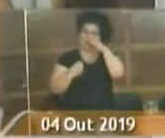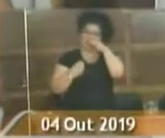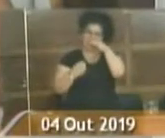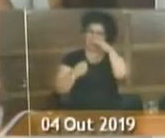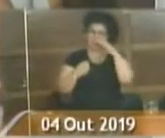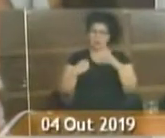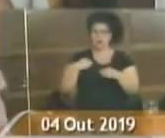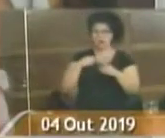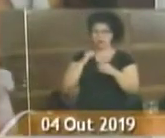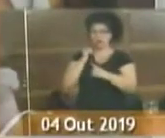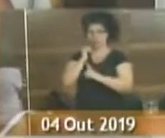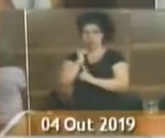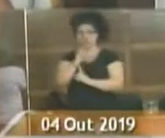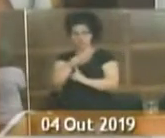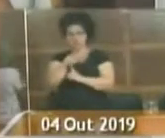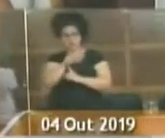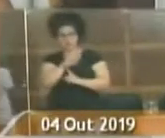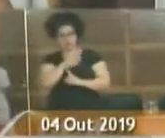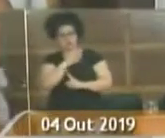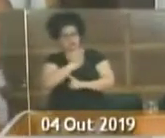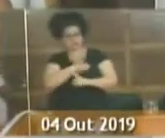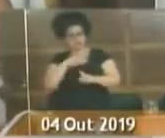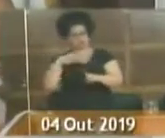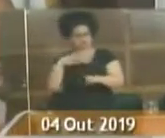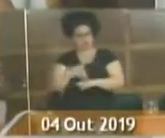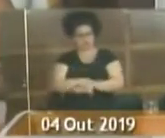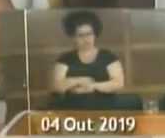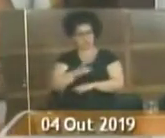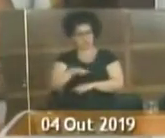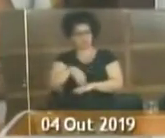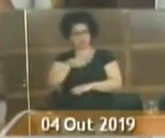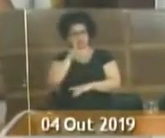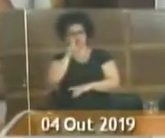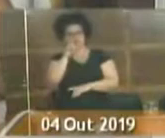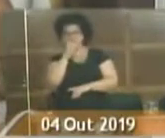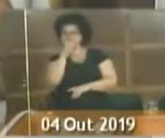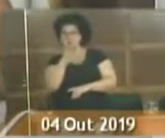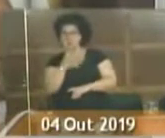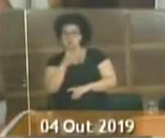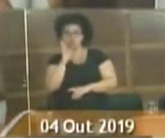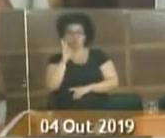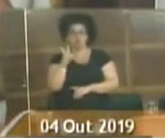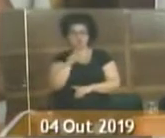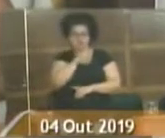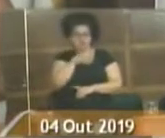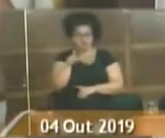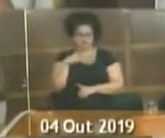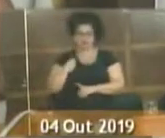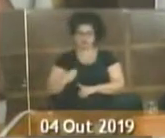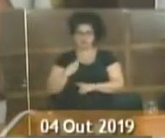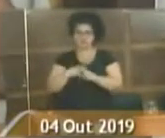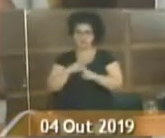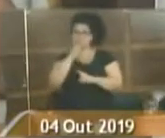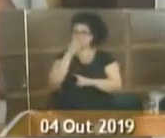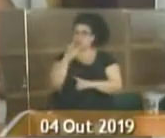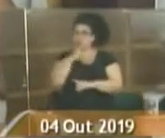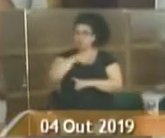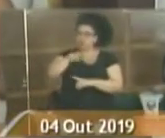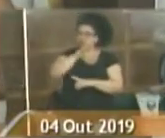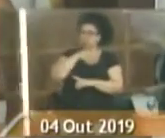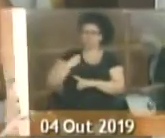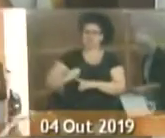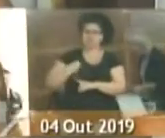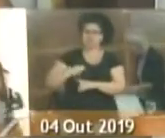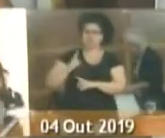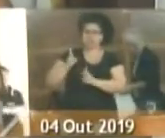venho dizer a vocês que participem, que é muito bom tê-los aqui, porque é importante que vocês participem da vida pública, que